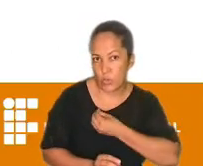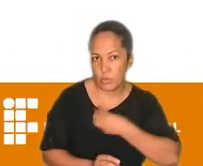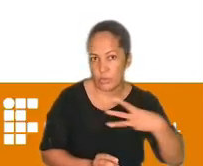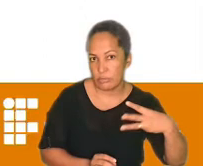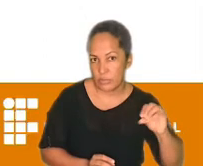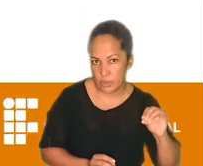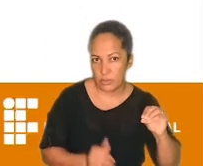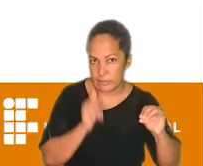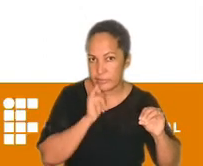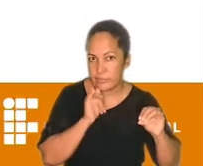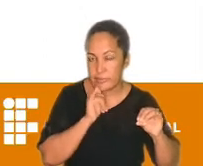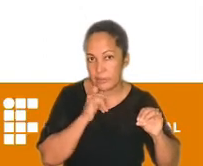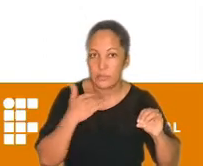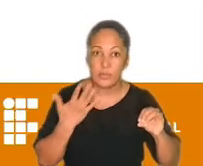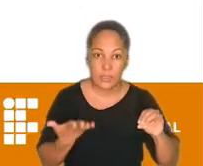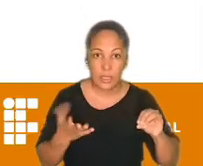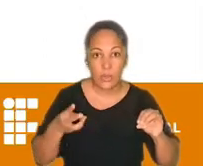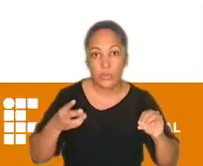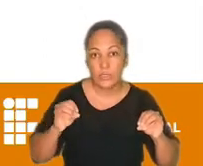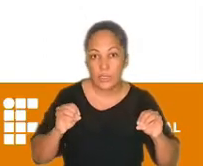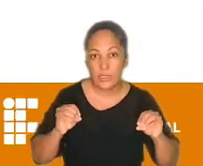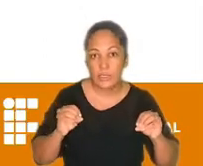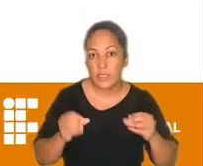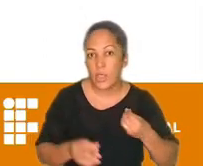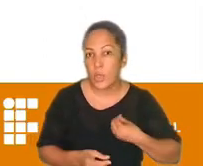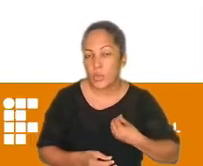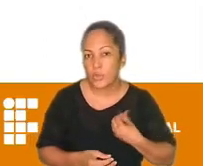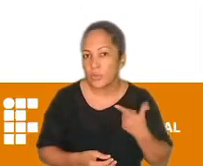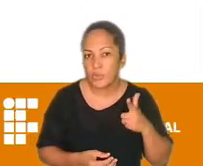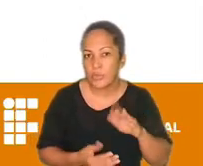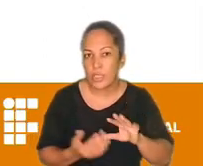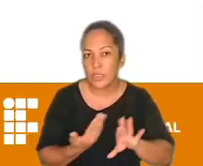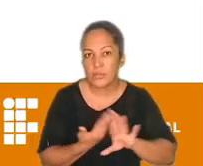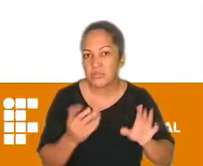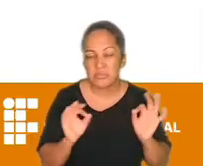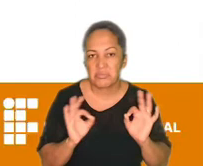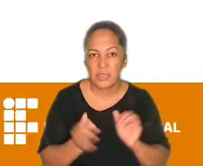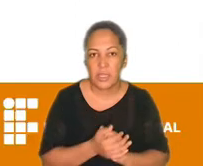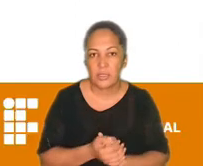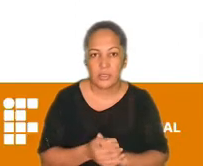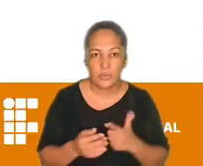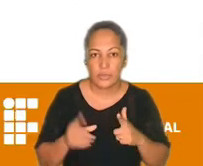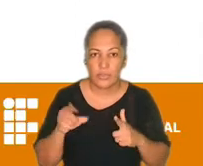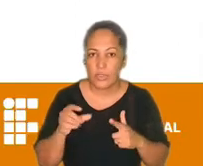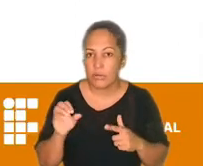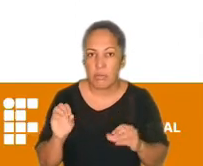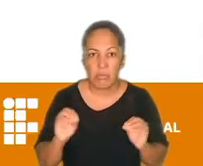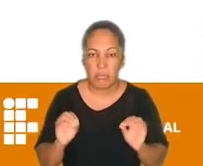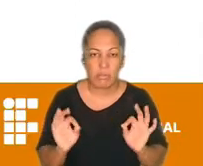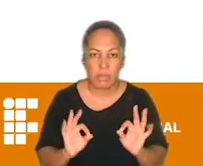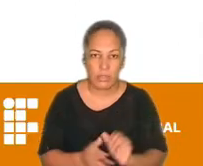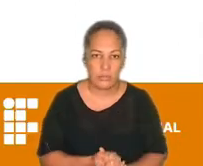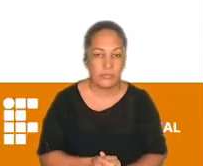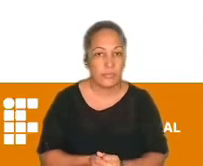tá? Então, 30 é um número inteiro, não é quebrado. Então, é um número que a gente vai usar, um tipo de dado a gente vai usar